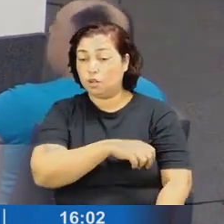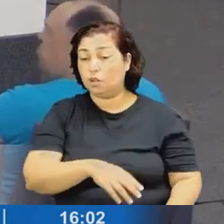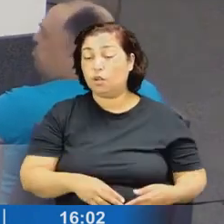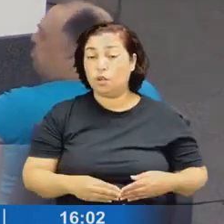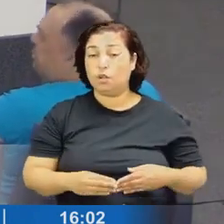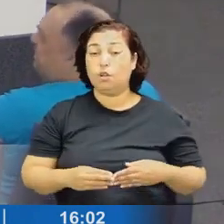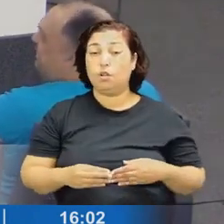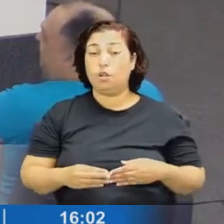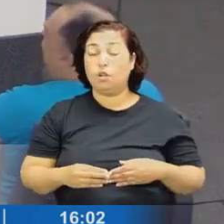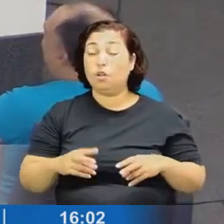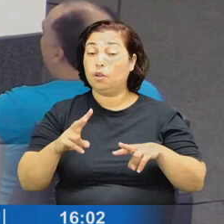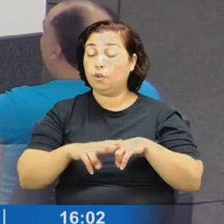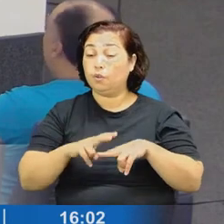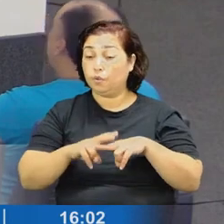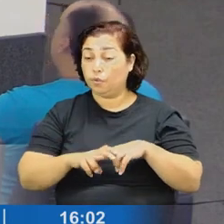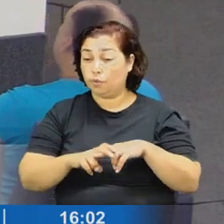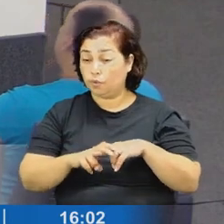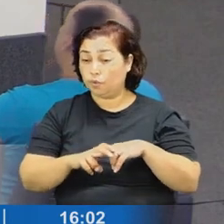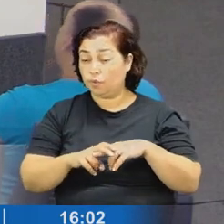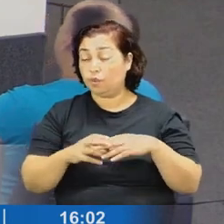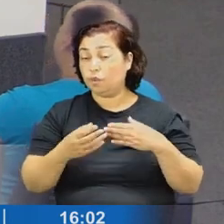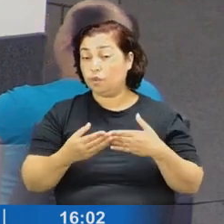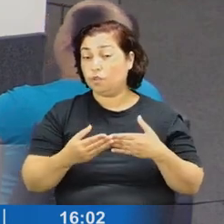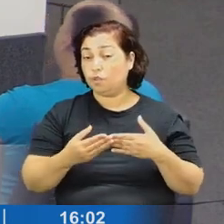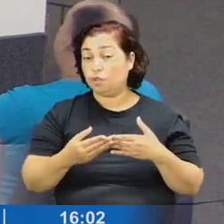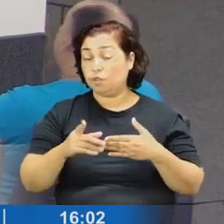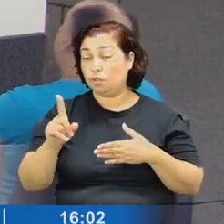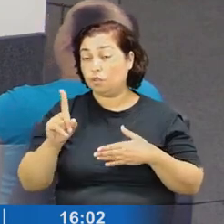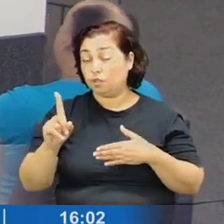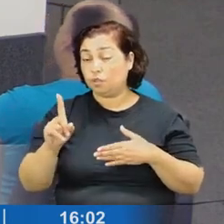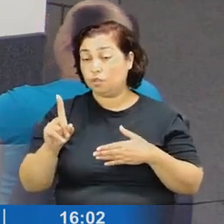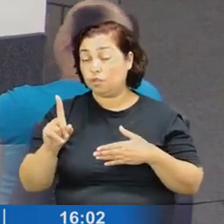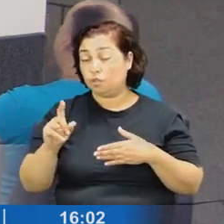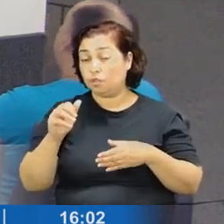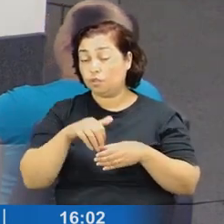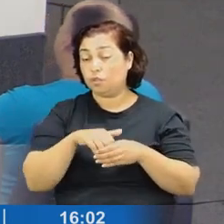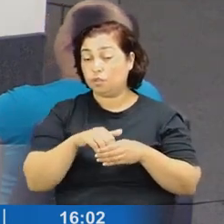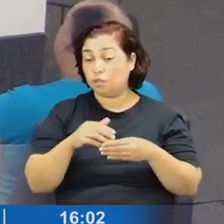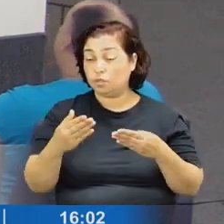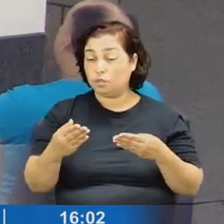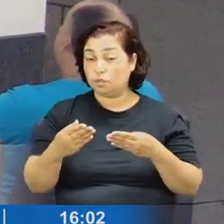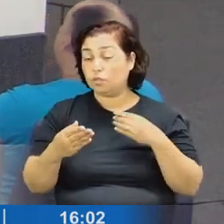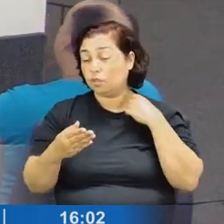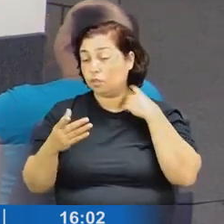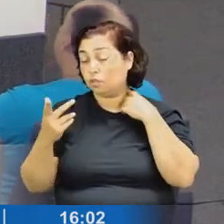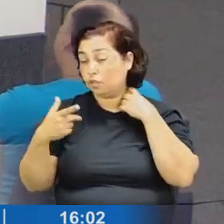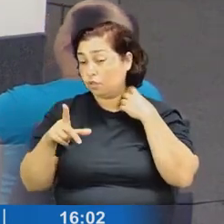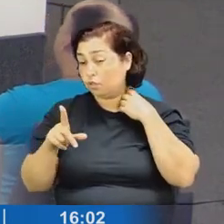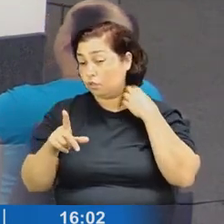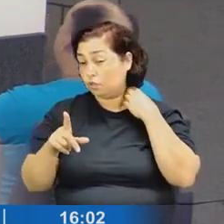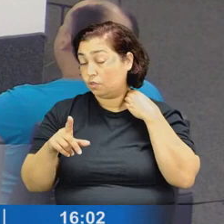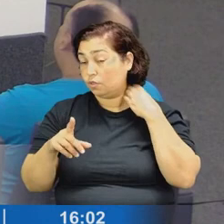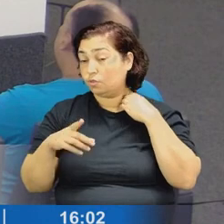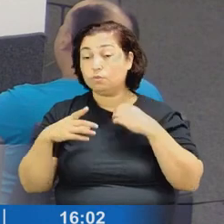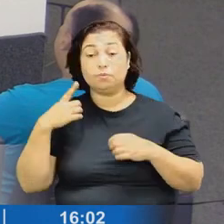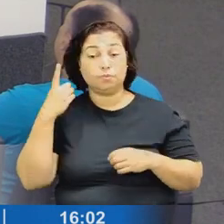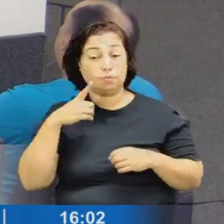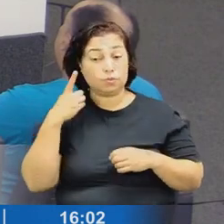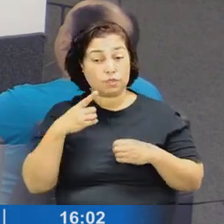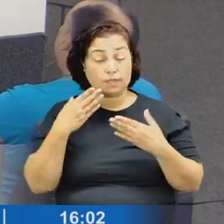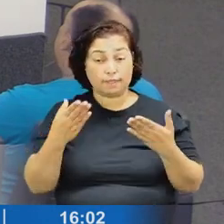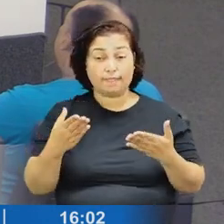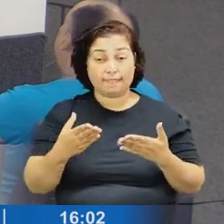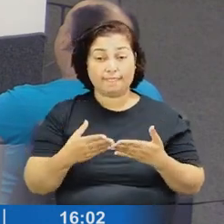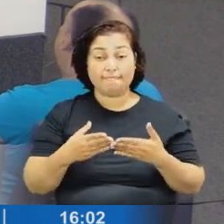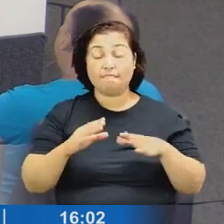cadeia comprei os seis saiu de acabar os candidatar em 2026 provavelmente ele vai ganhar deputado estadual provavelmente